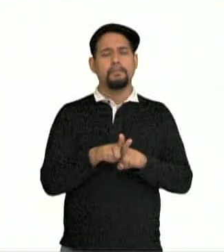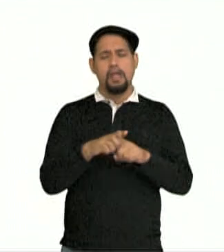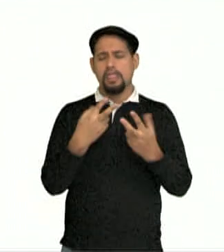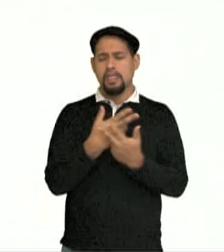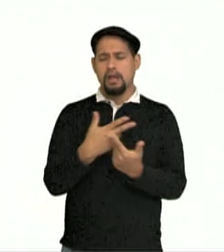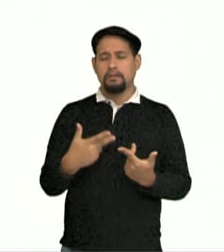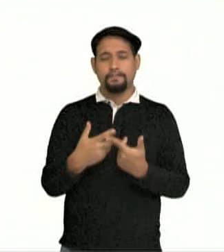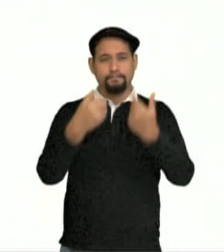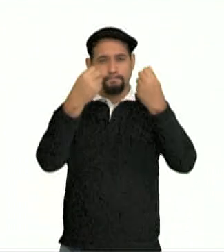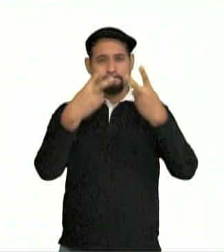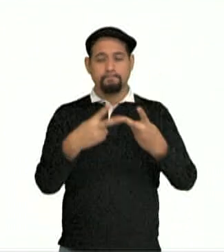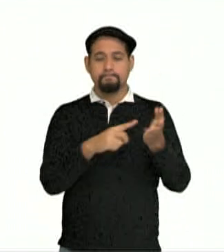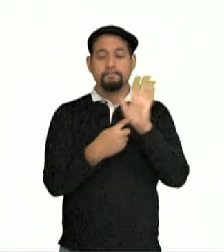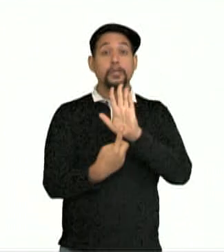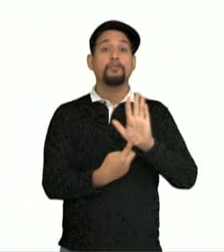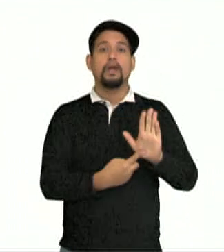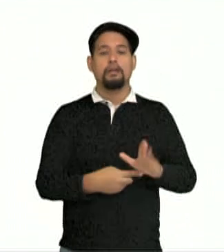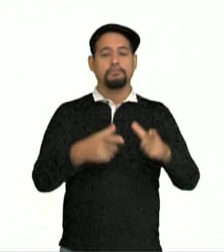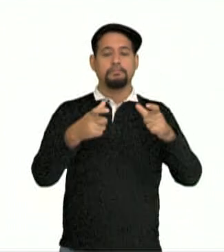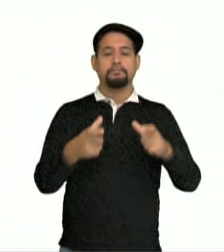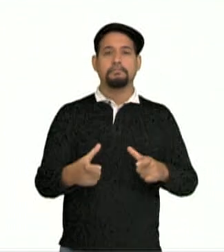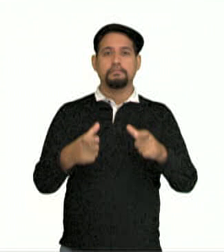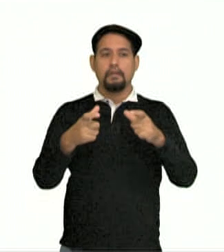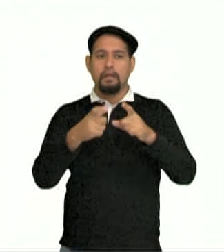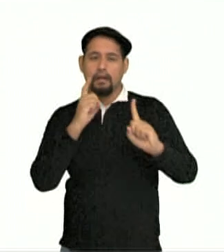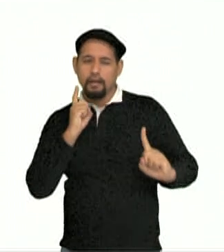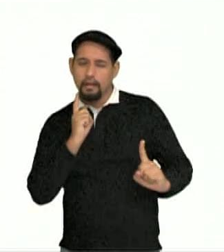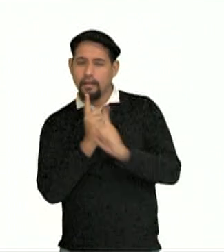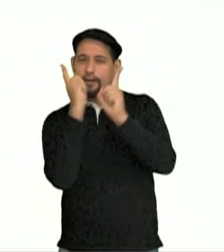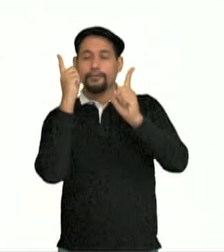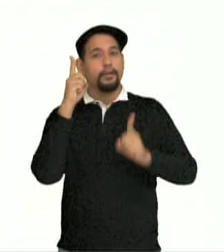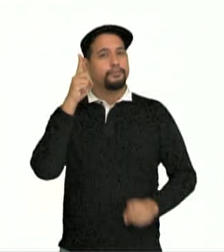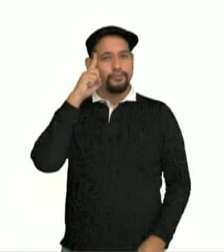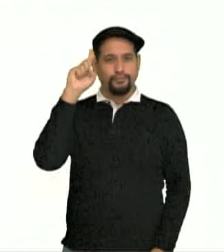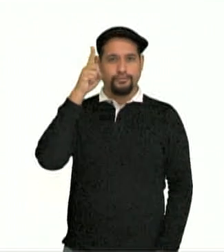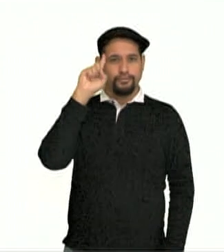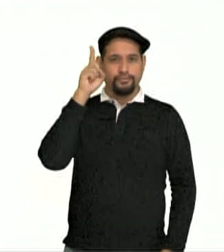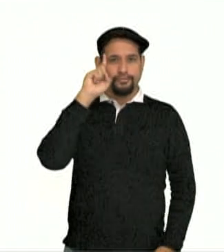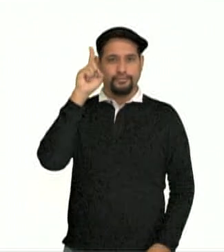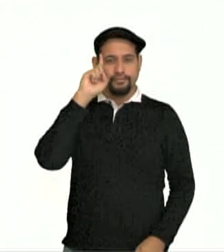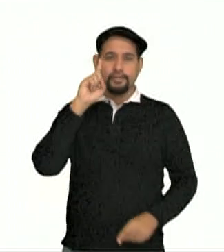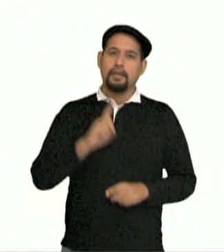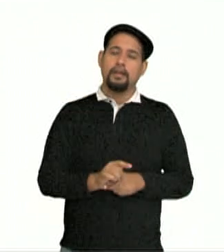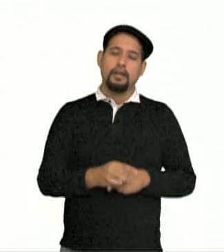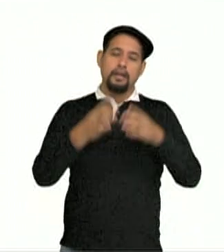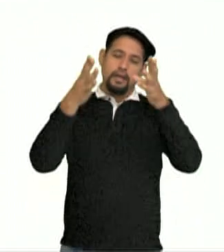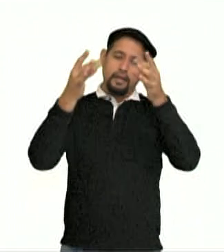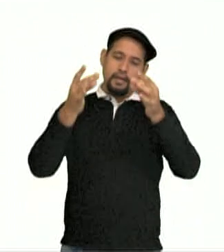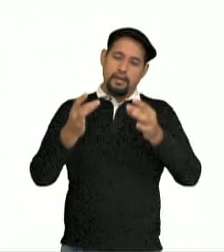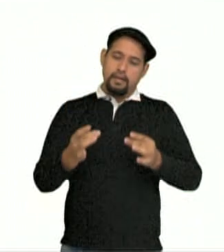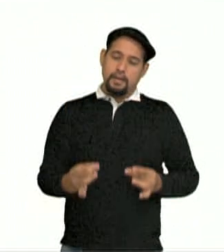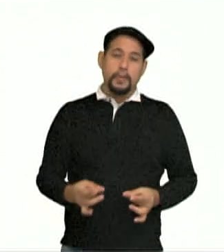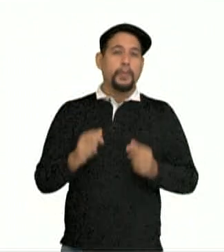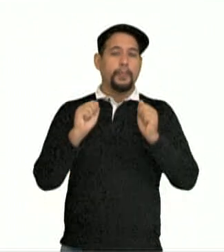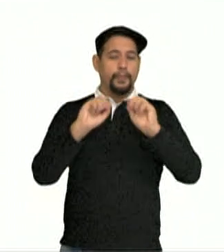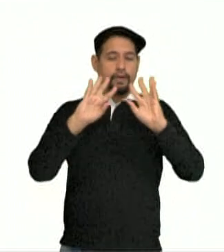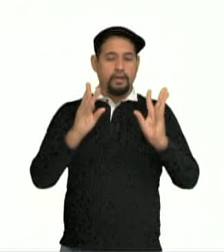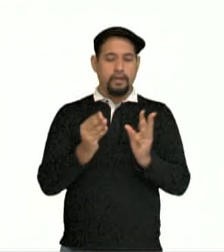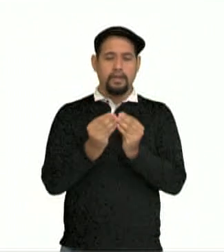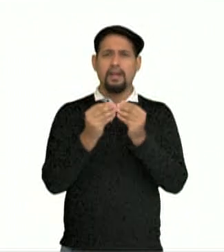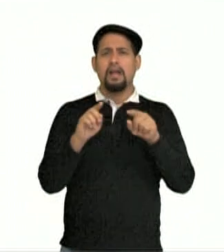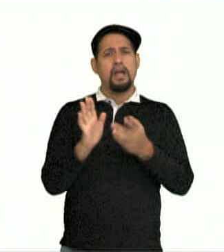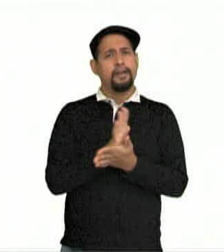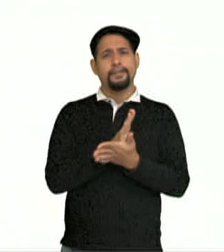a narração capta o quê? Um momento flagrante do dia a dia. O desfecho, embora possa ser conclusivo, nem